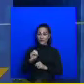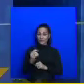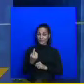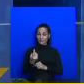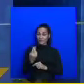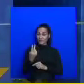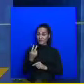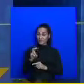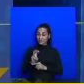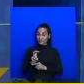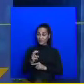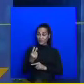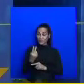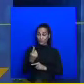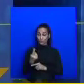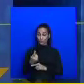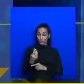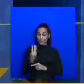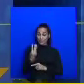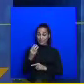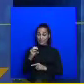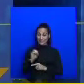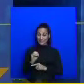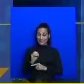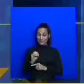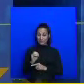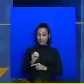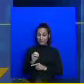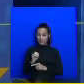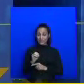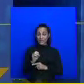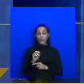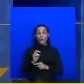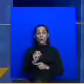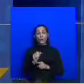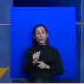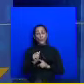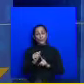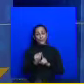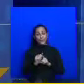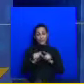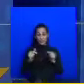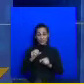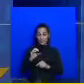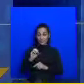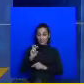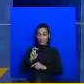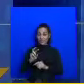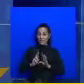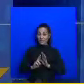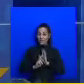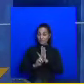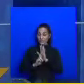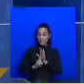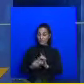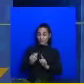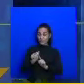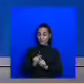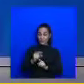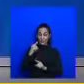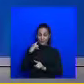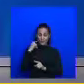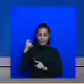01, 25, 21 e 30. A dezena do mês da sorte, 05, referente ao mês de